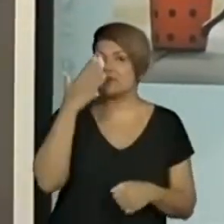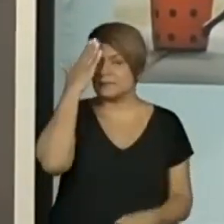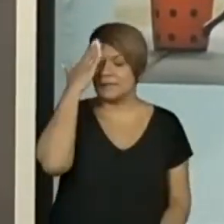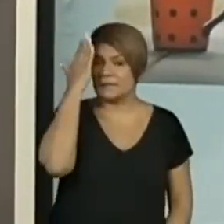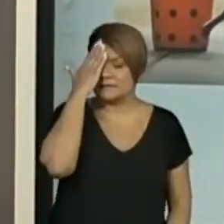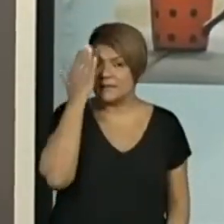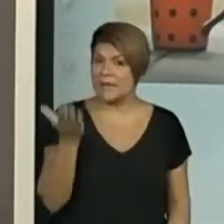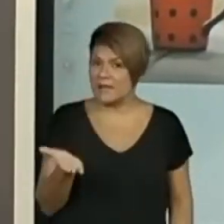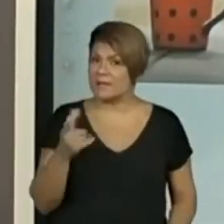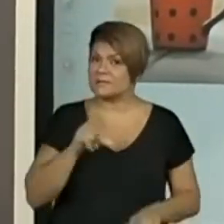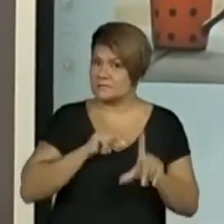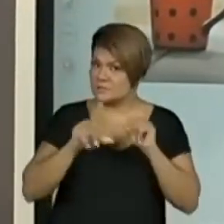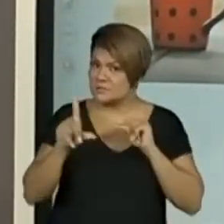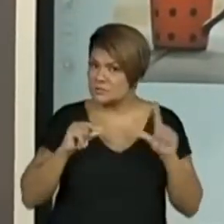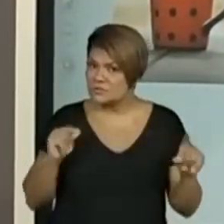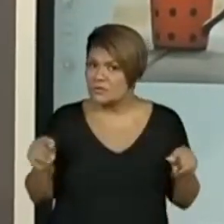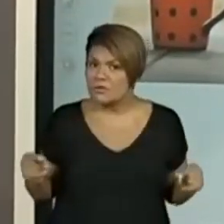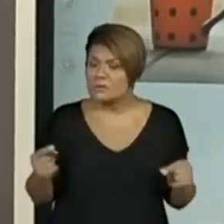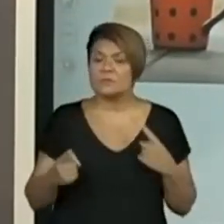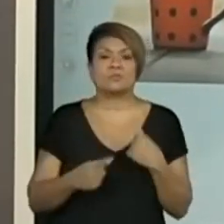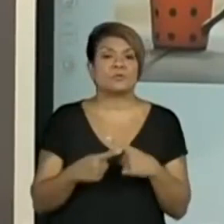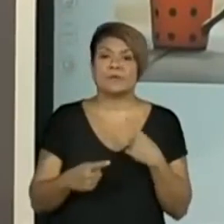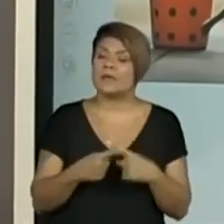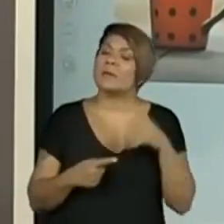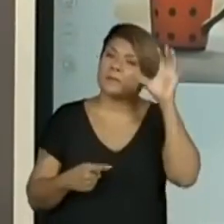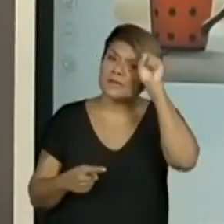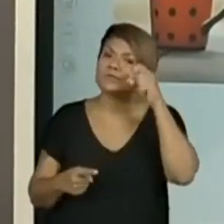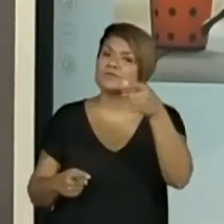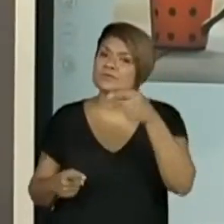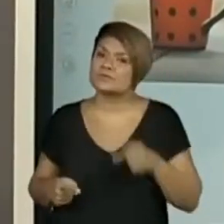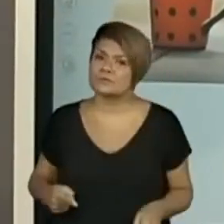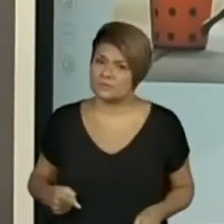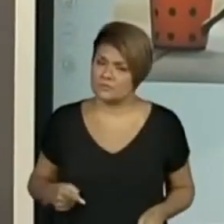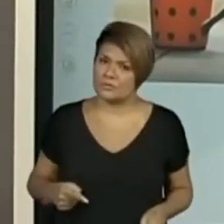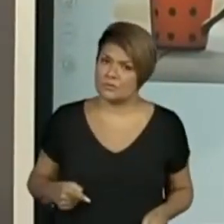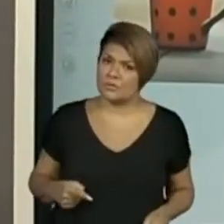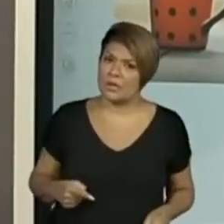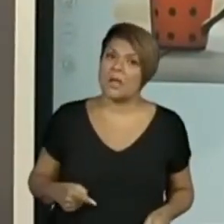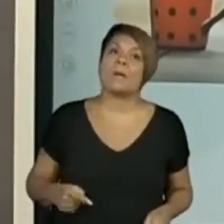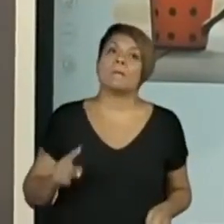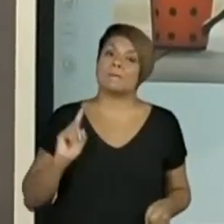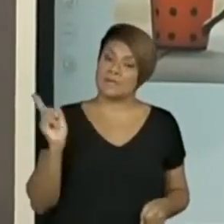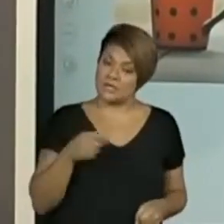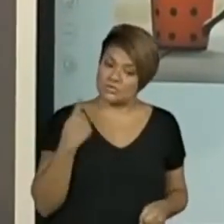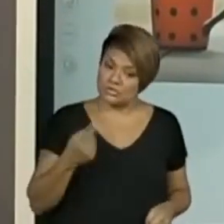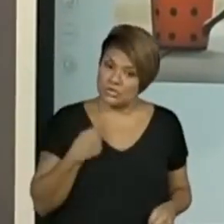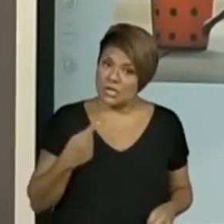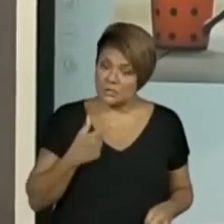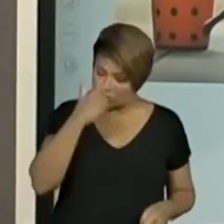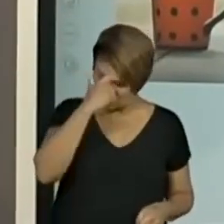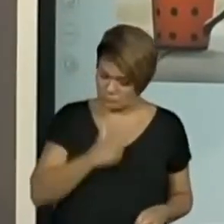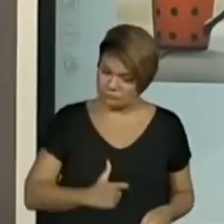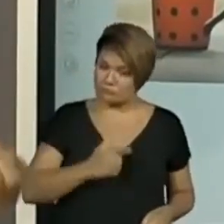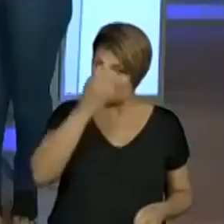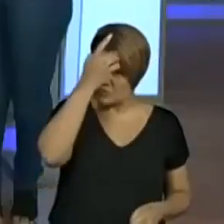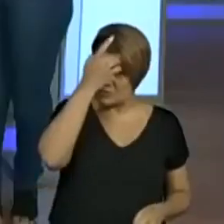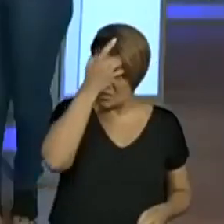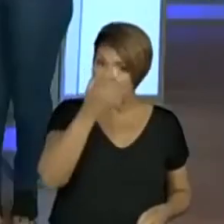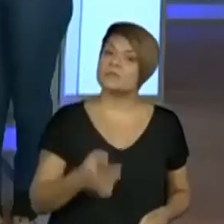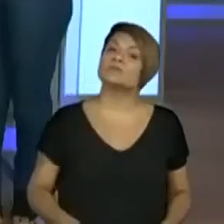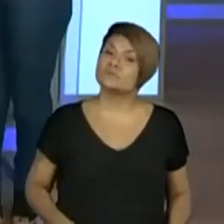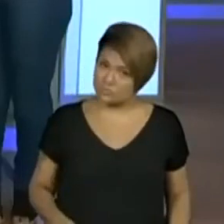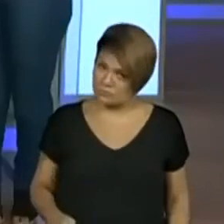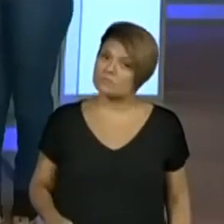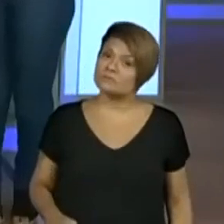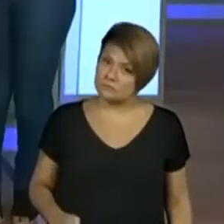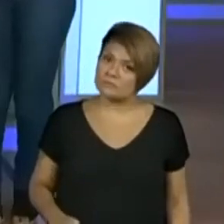mas as escolhas esse que a gente aprende isso para gente ser o que um cidadão consciente estão falando também não